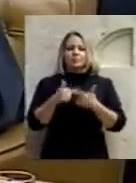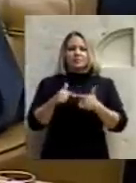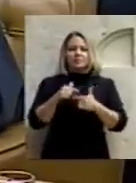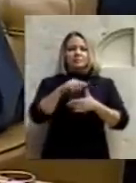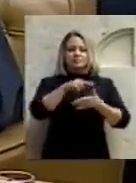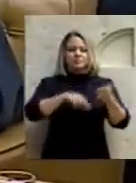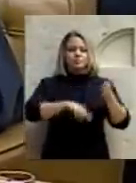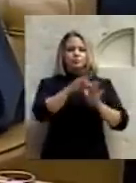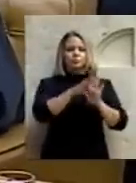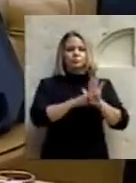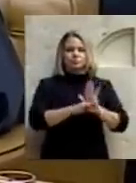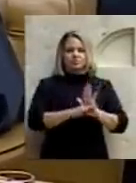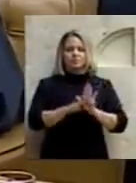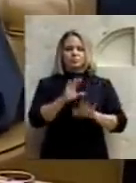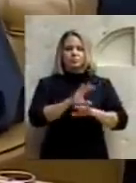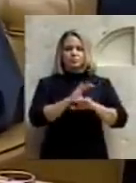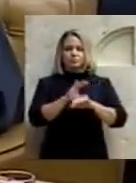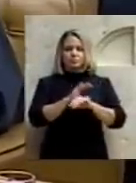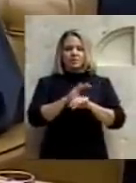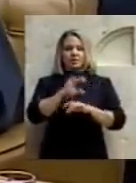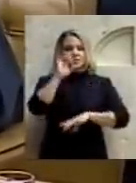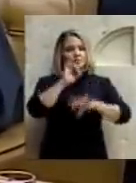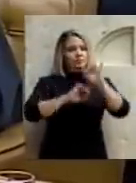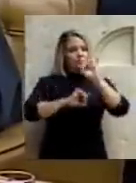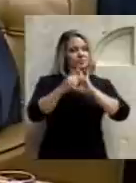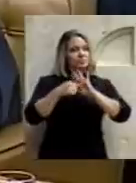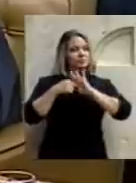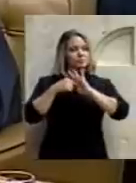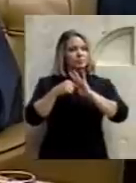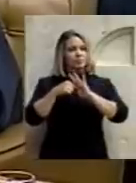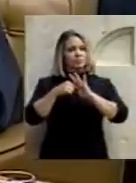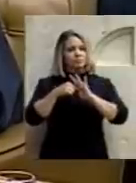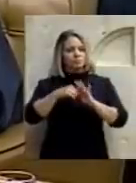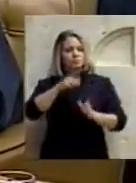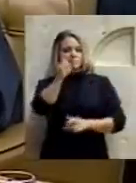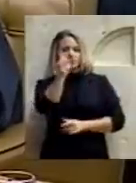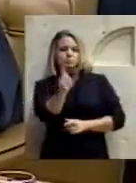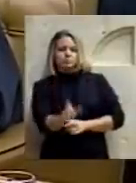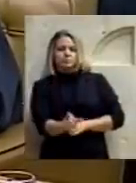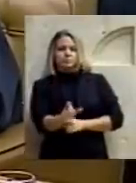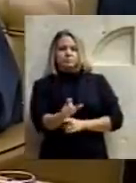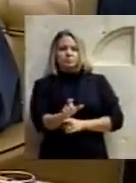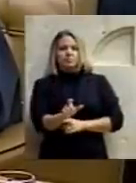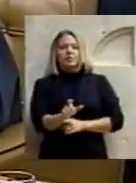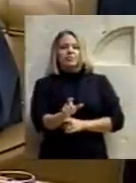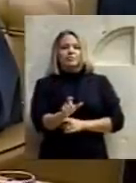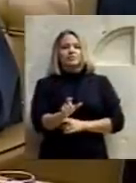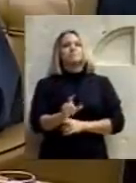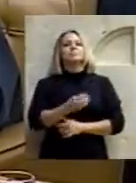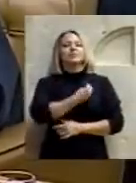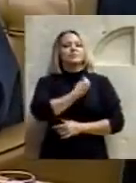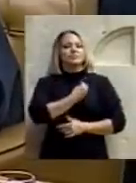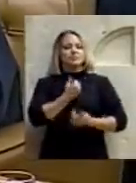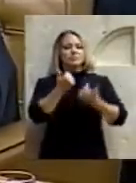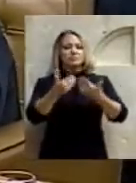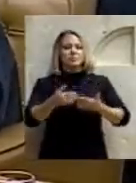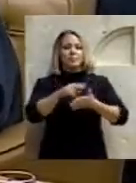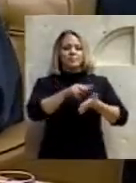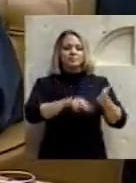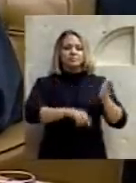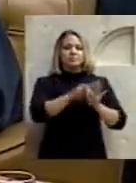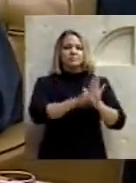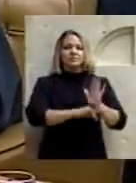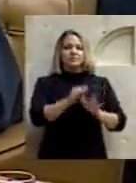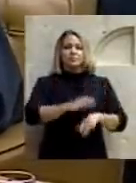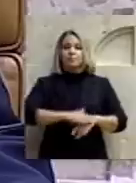texto constitucional, especialmente no tocante aos conceitos morais abrigados pelo texto maior